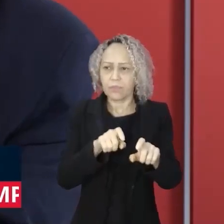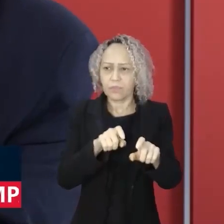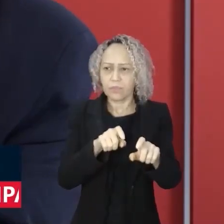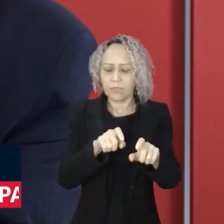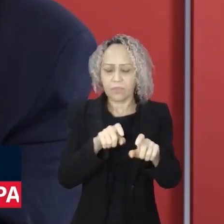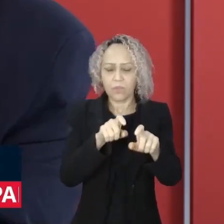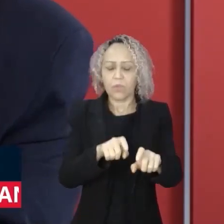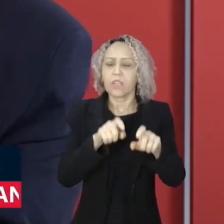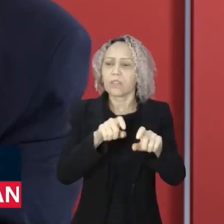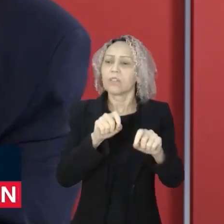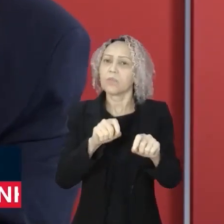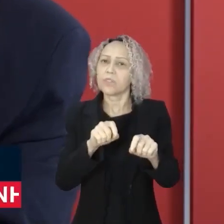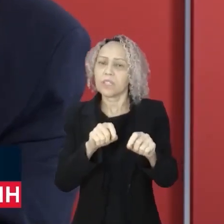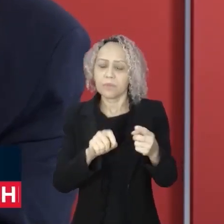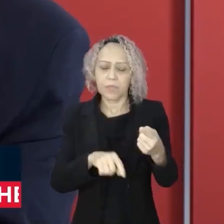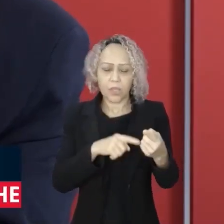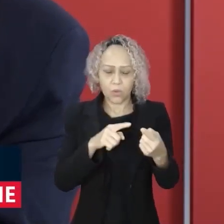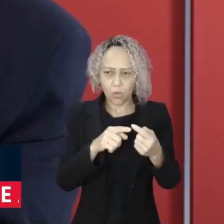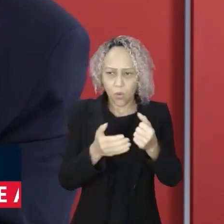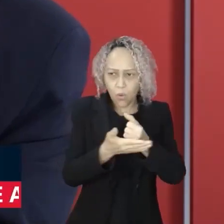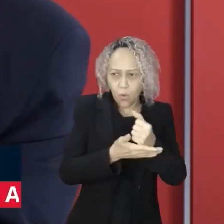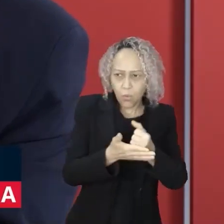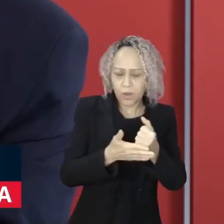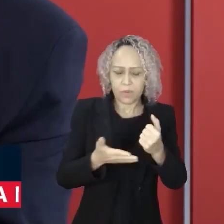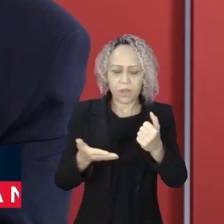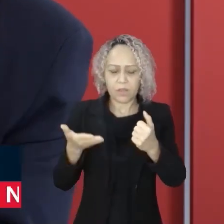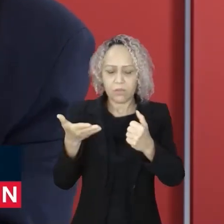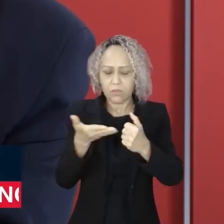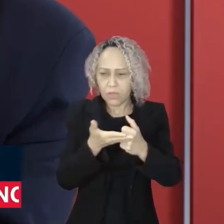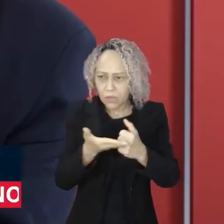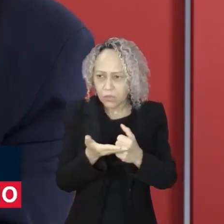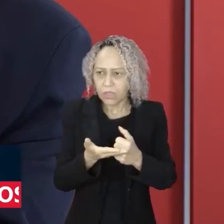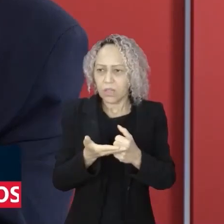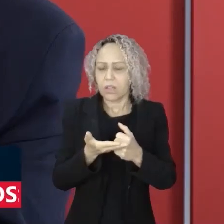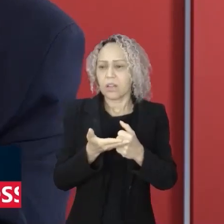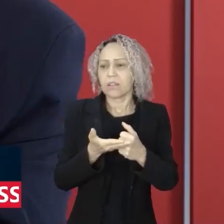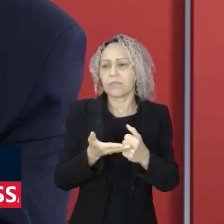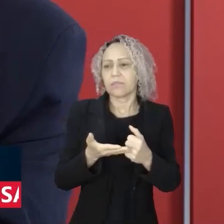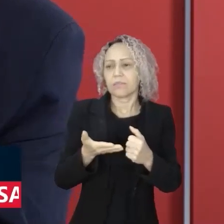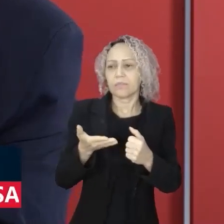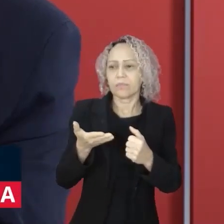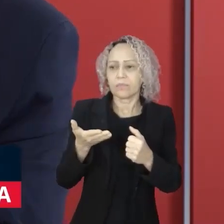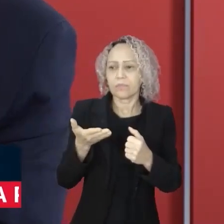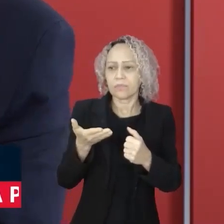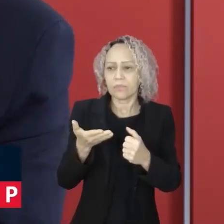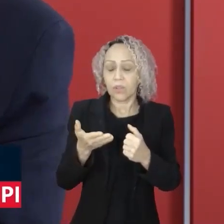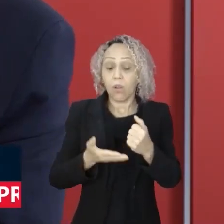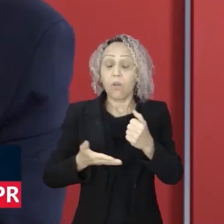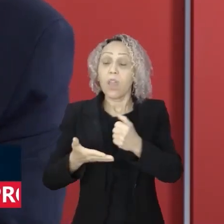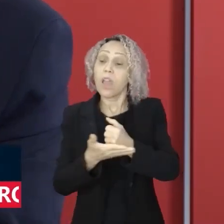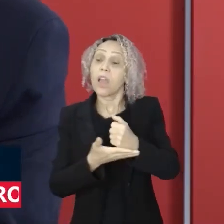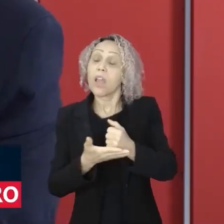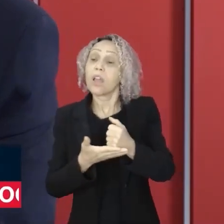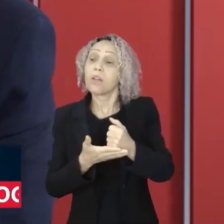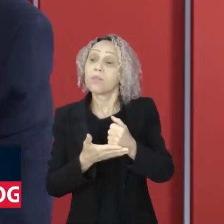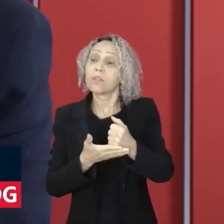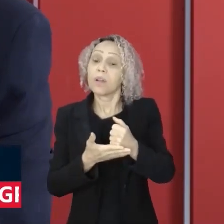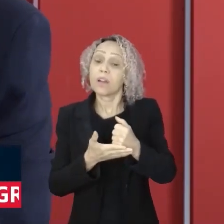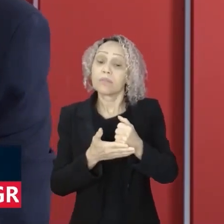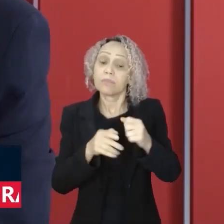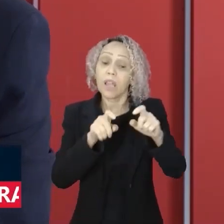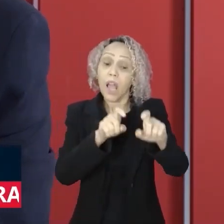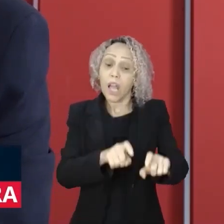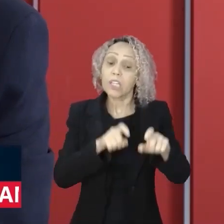primário, o secundário, o terciário, o setor de serviços, né, o comércio e indústria que vem depois. Qual é o primário? Agricultura. Produção